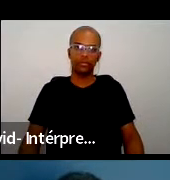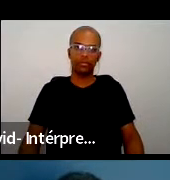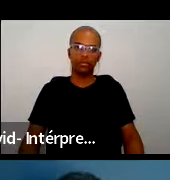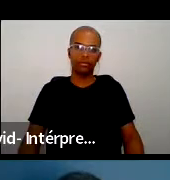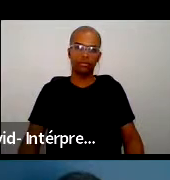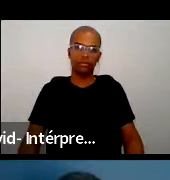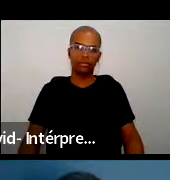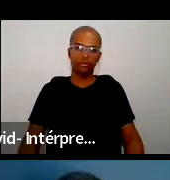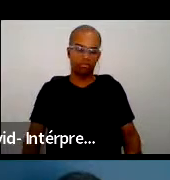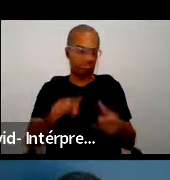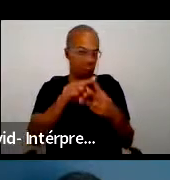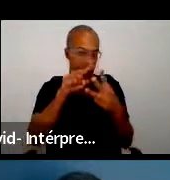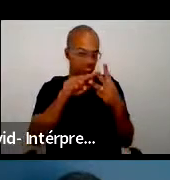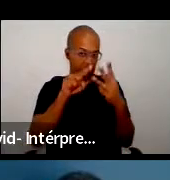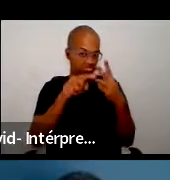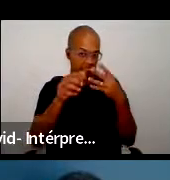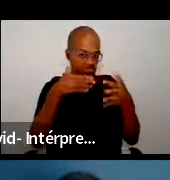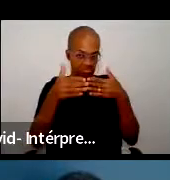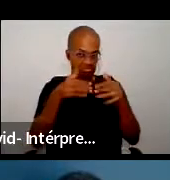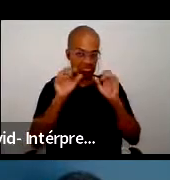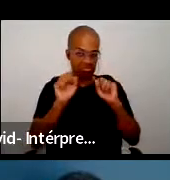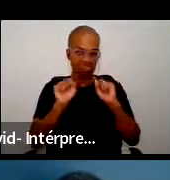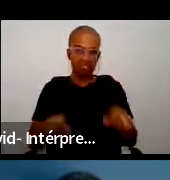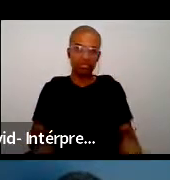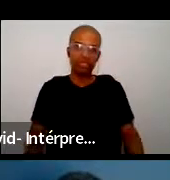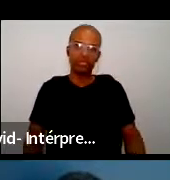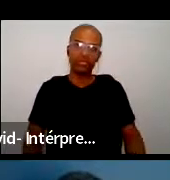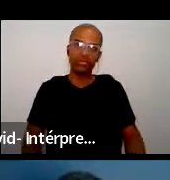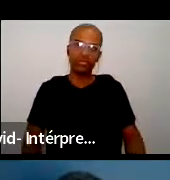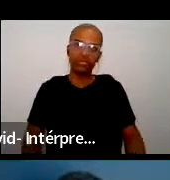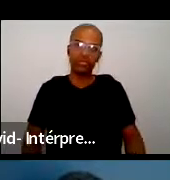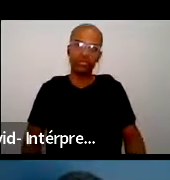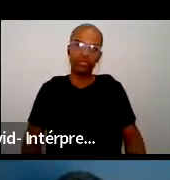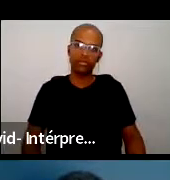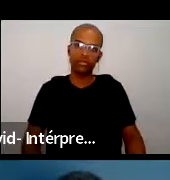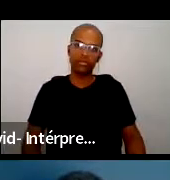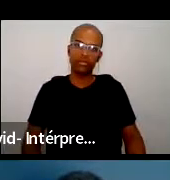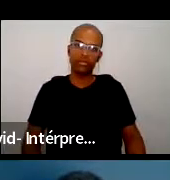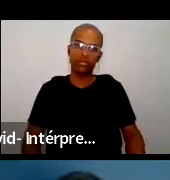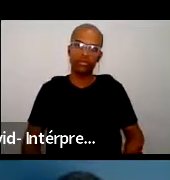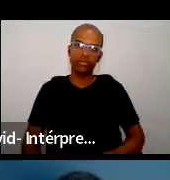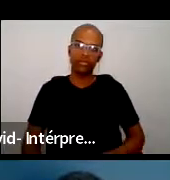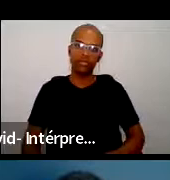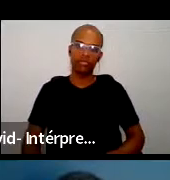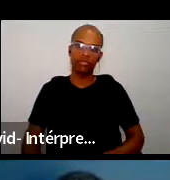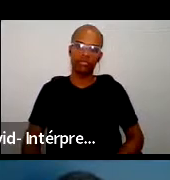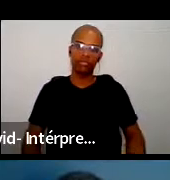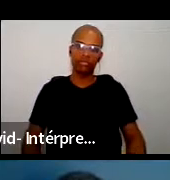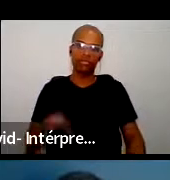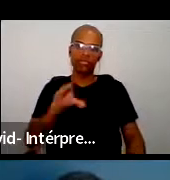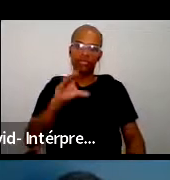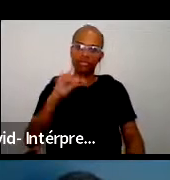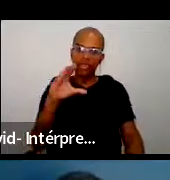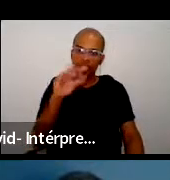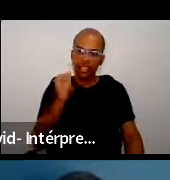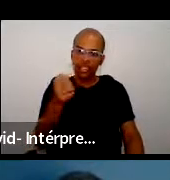Qualquer um dos 3, hein? No online é difícil, a gente não vê quem quer falar, né? Quer começar,